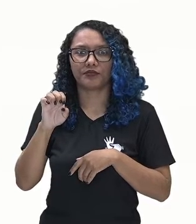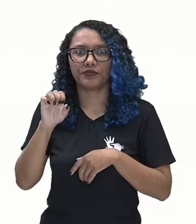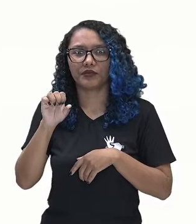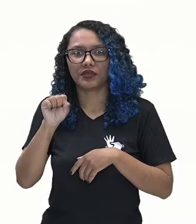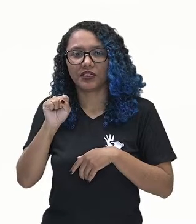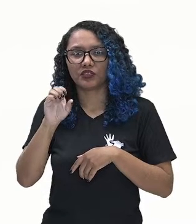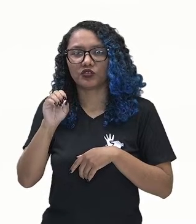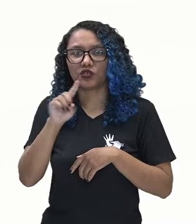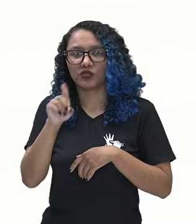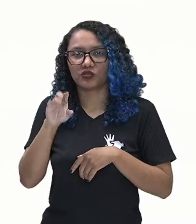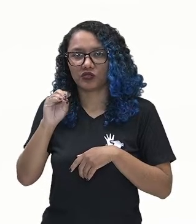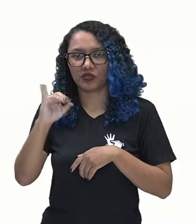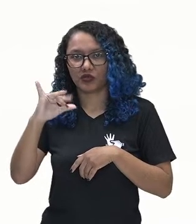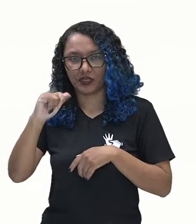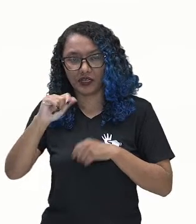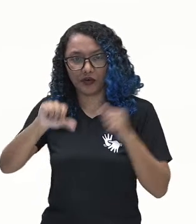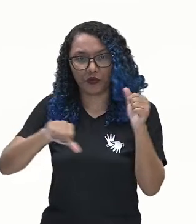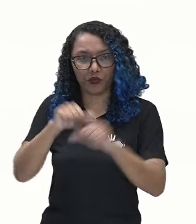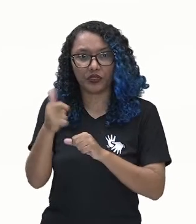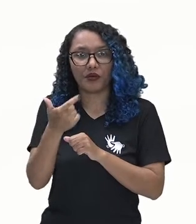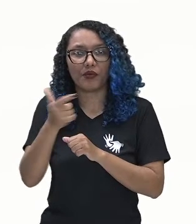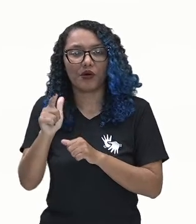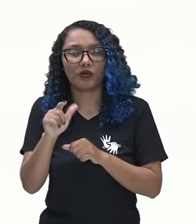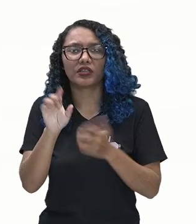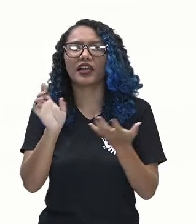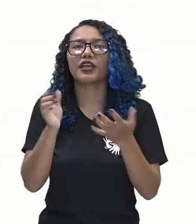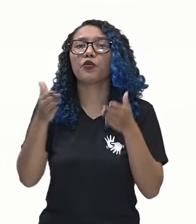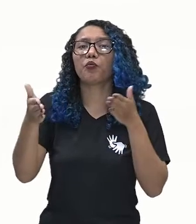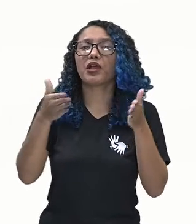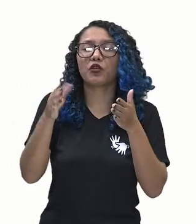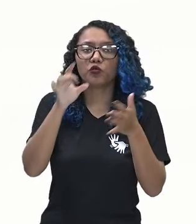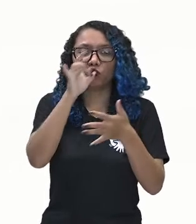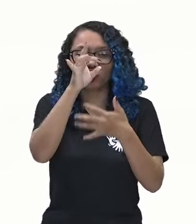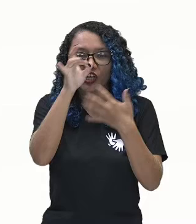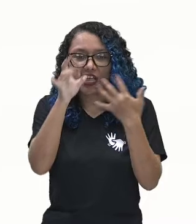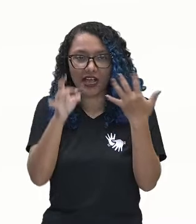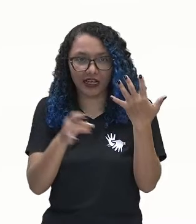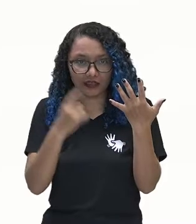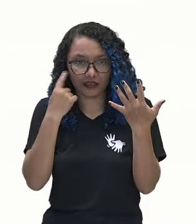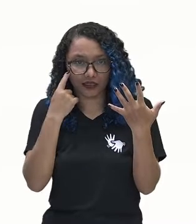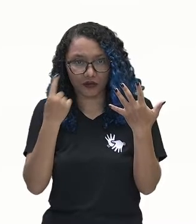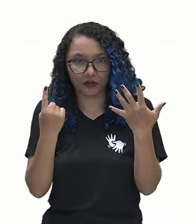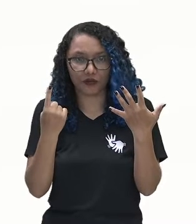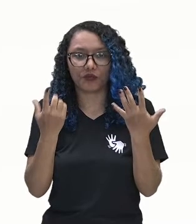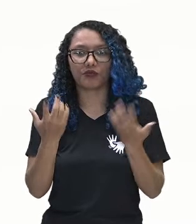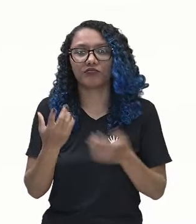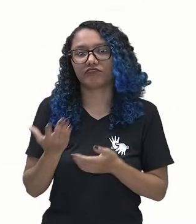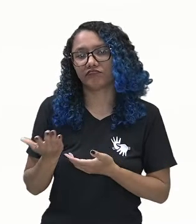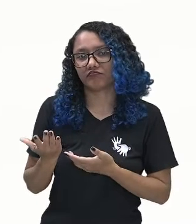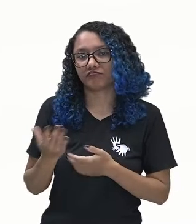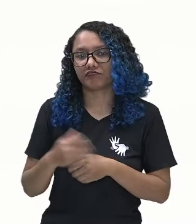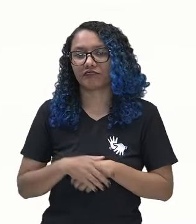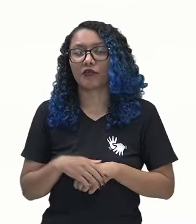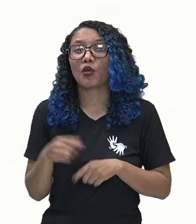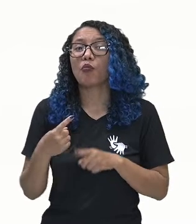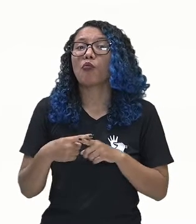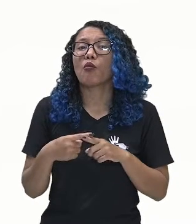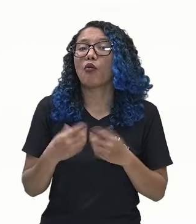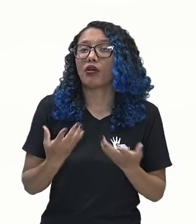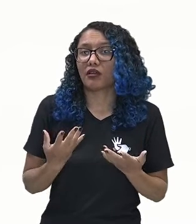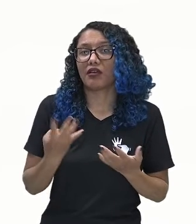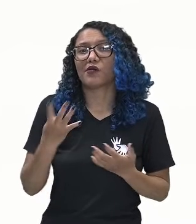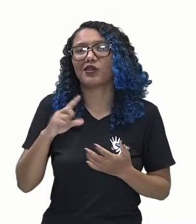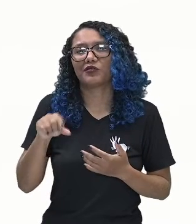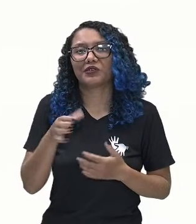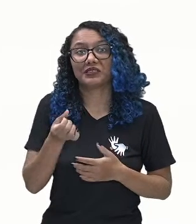cenozoica, e o tempo de cada um deles, né? Aqui a gente tem, olha, 4,6 bilhões de anos e a mudança